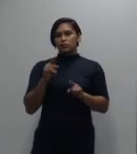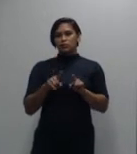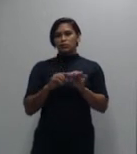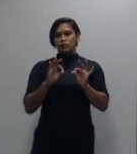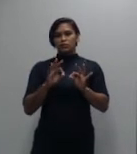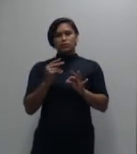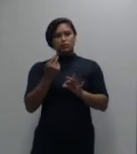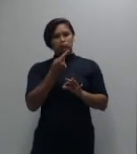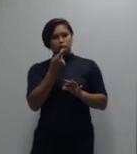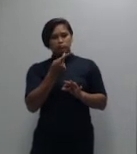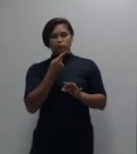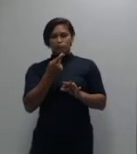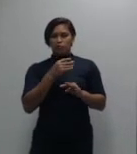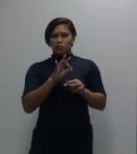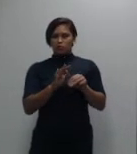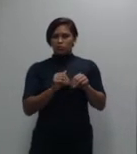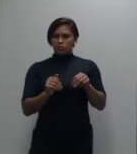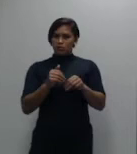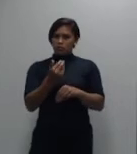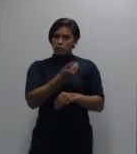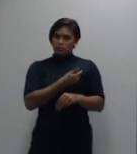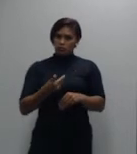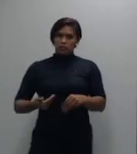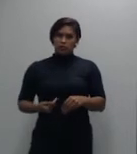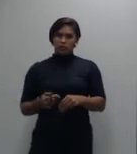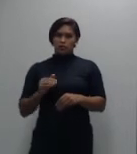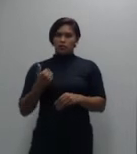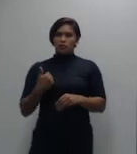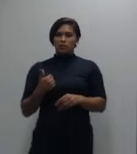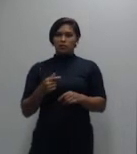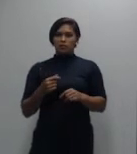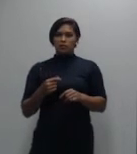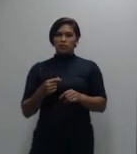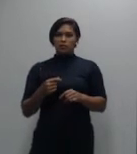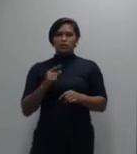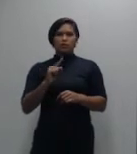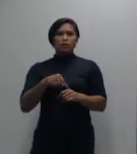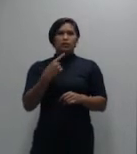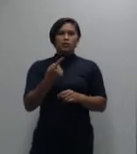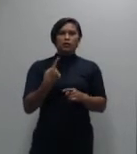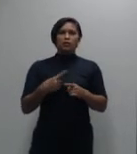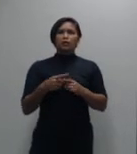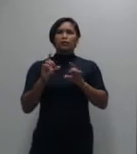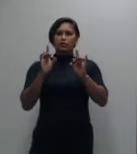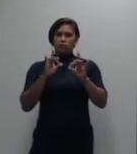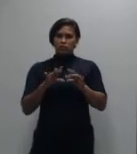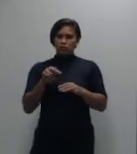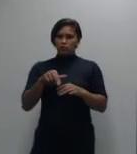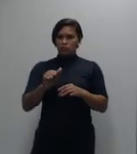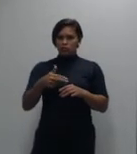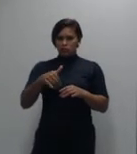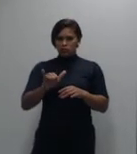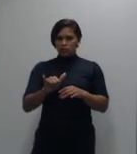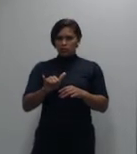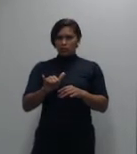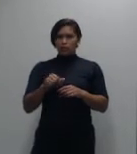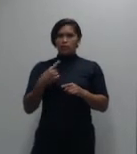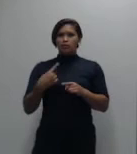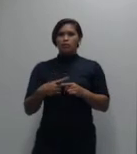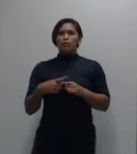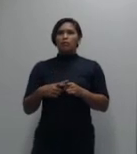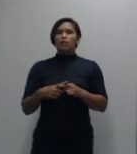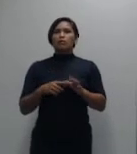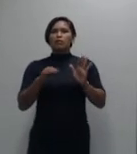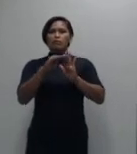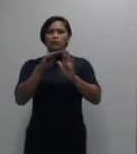excelência sua história no início Residence que nós levamos adiar em razão de se destaca na missa na sei como é praxe